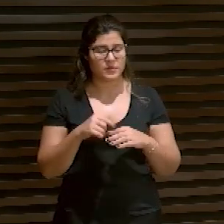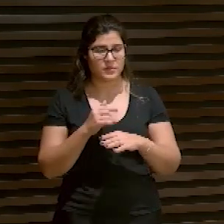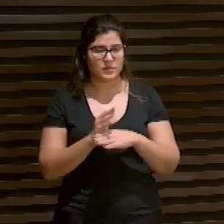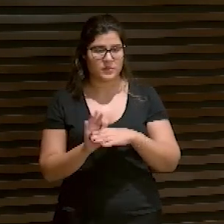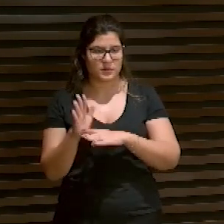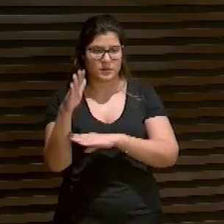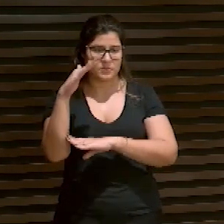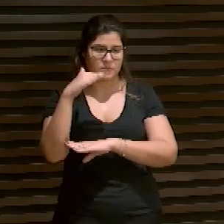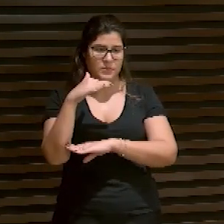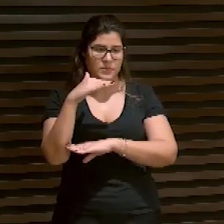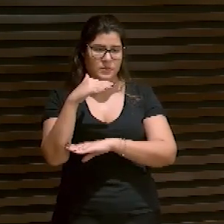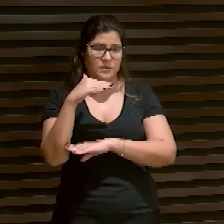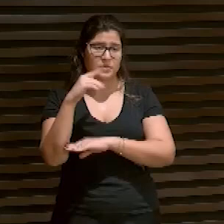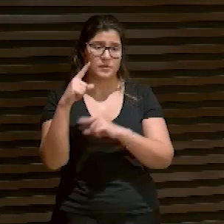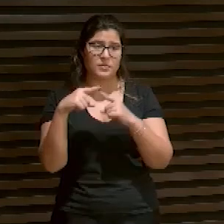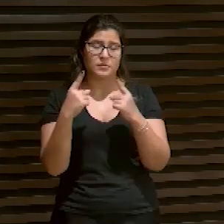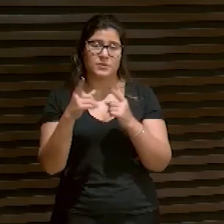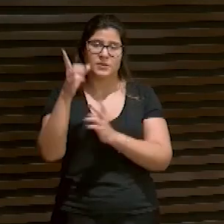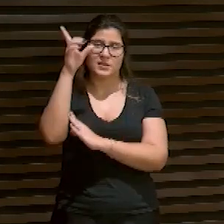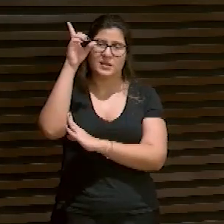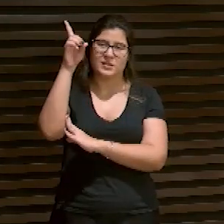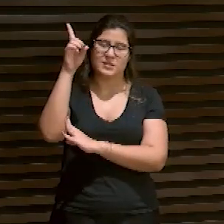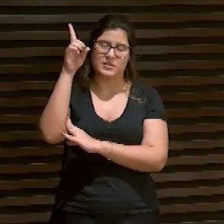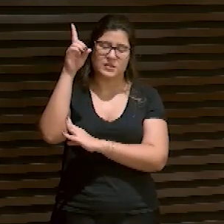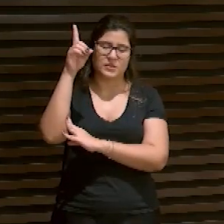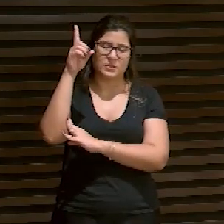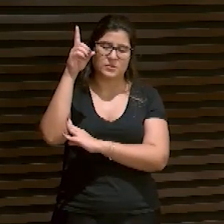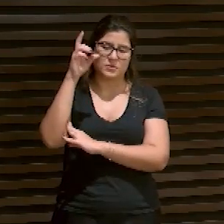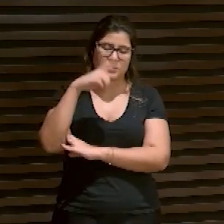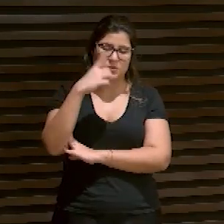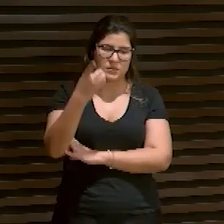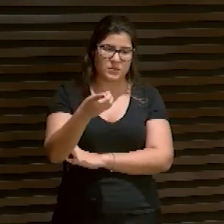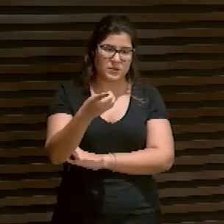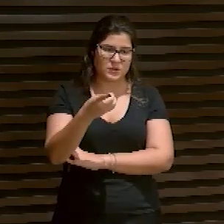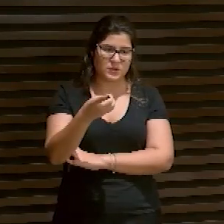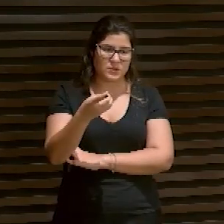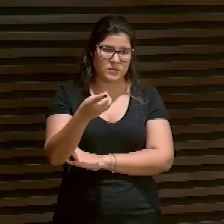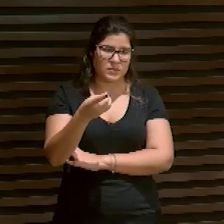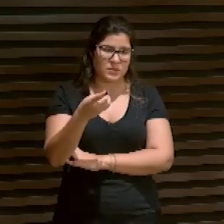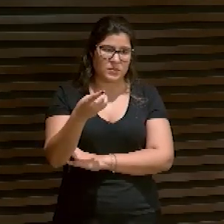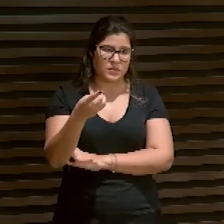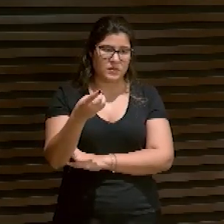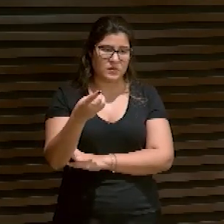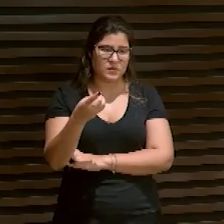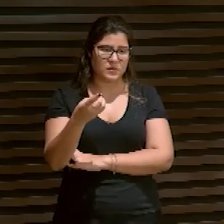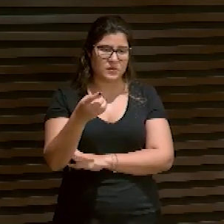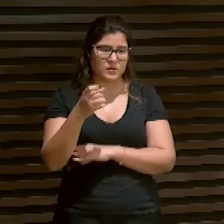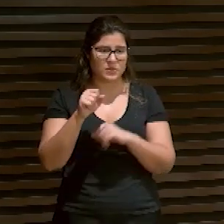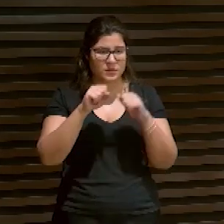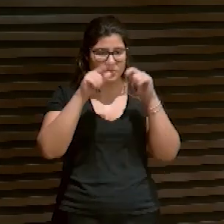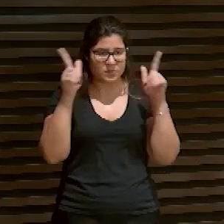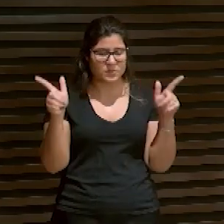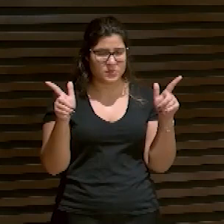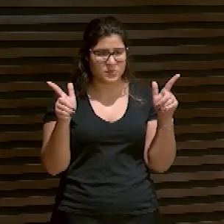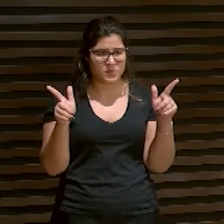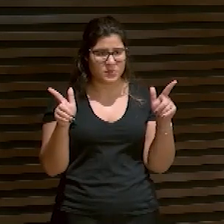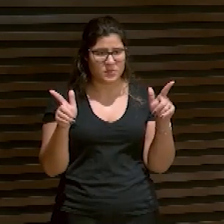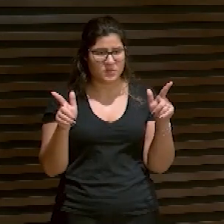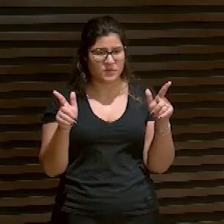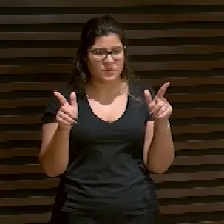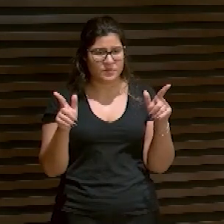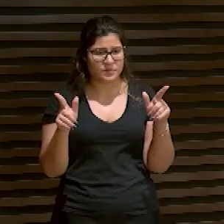Mas Deus, no dia seguinte, ao subir da alva, enviou um verme, o qual feriu a planta e esta